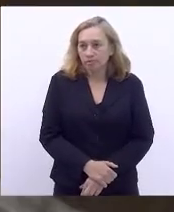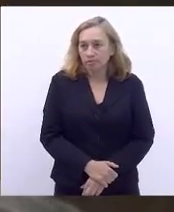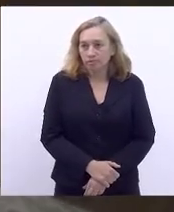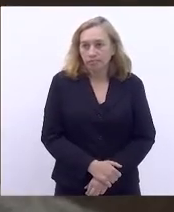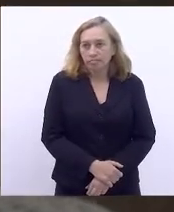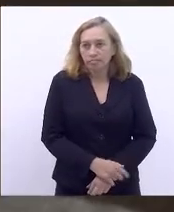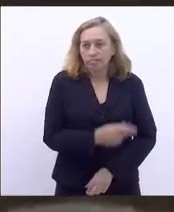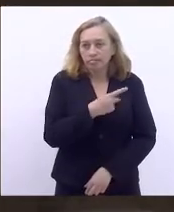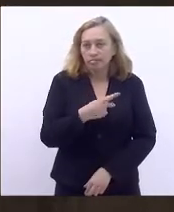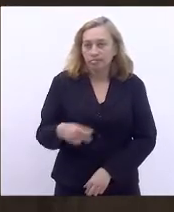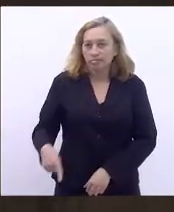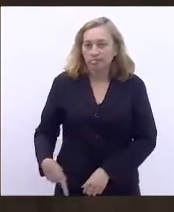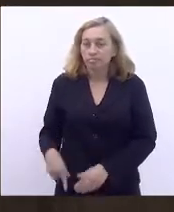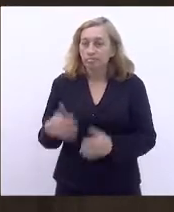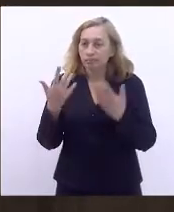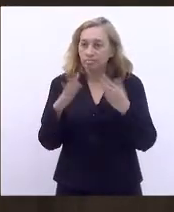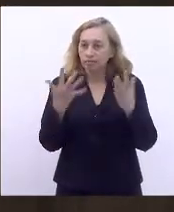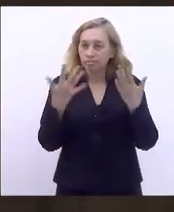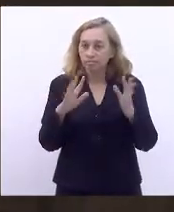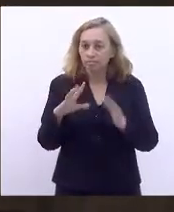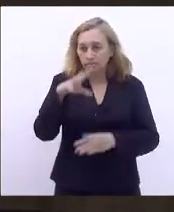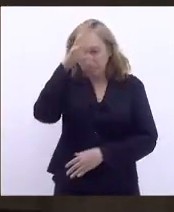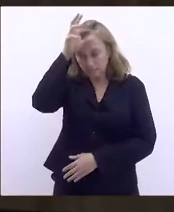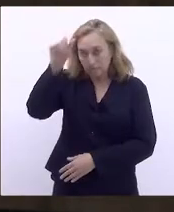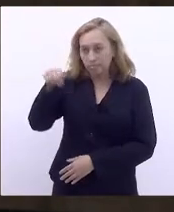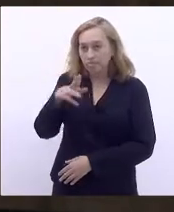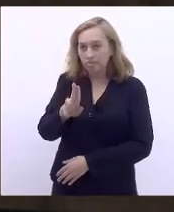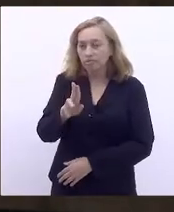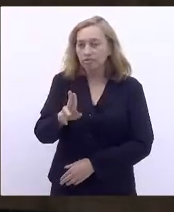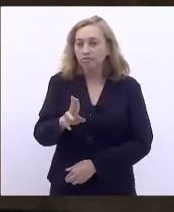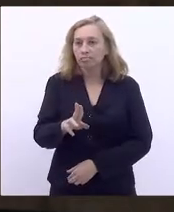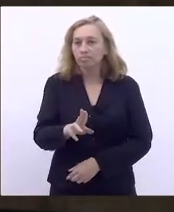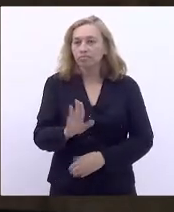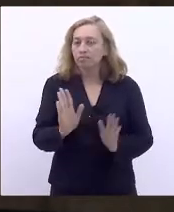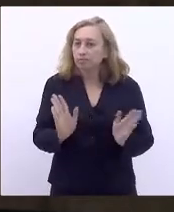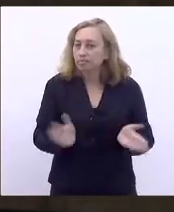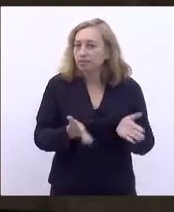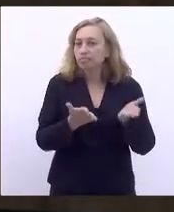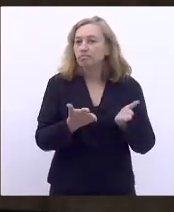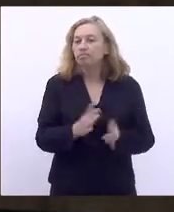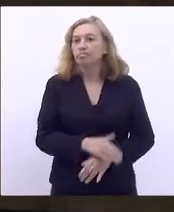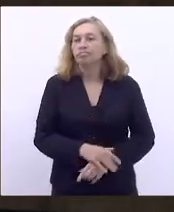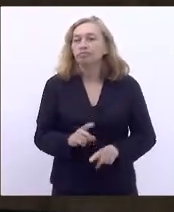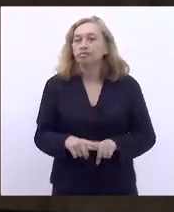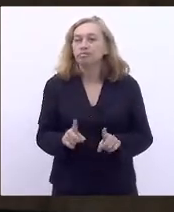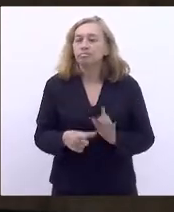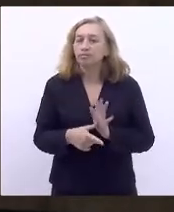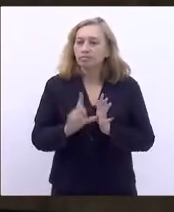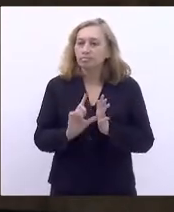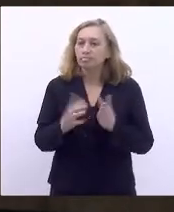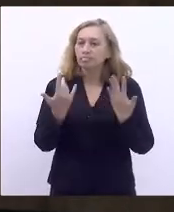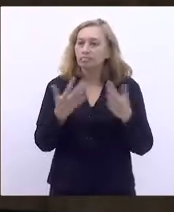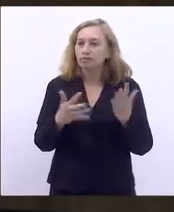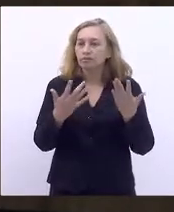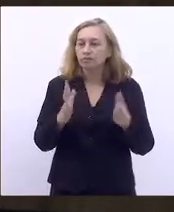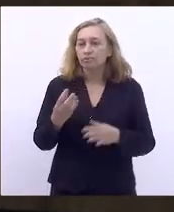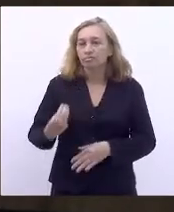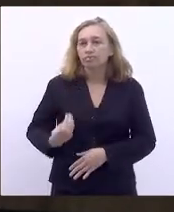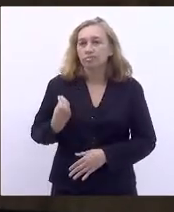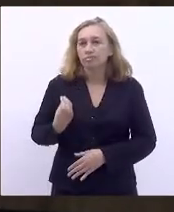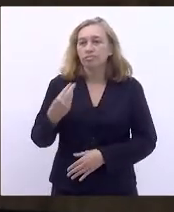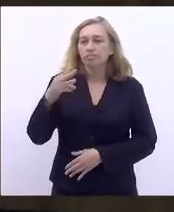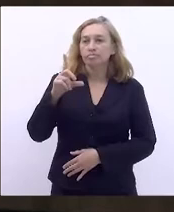Presidente, parabenizar a Tia Ju aí pela iniciativa, mas antes saudar a presença de